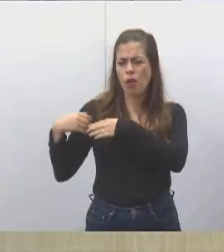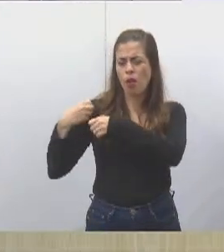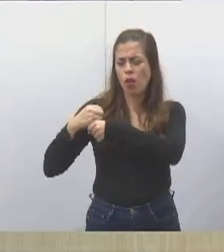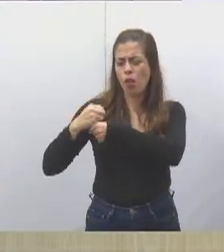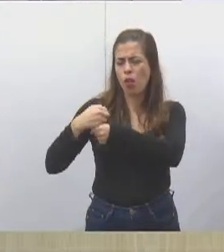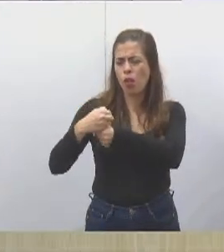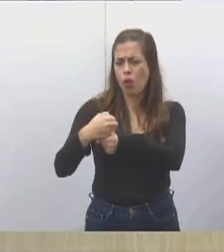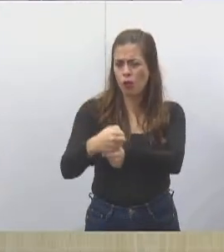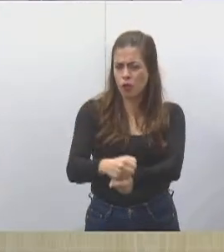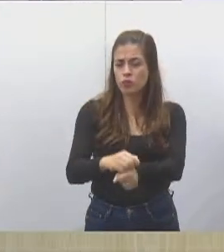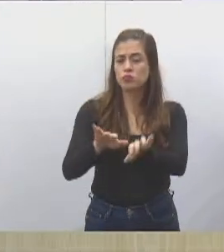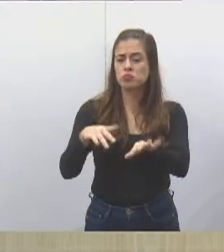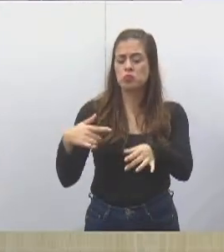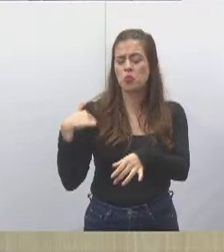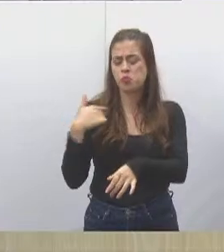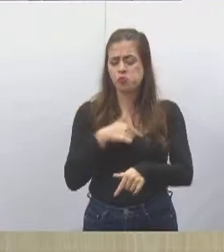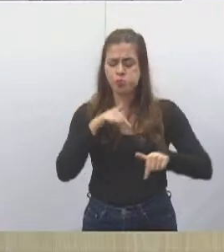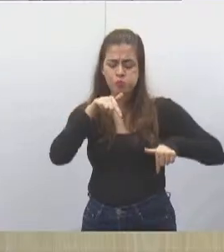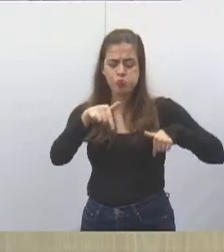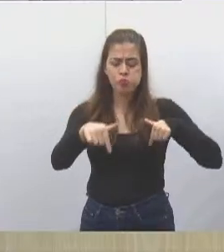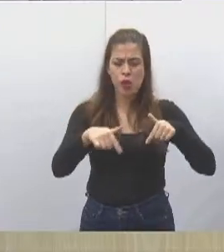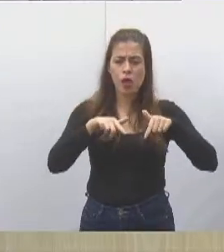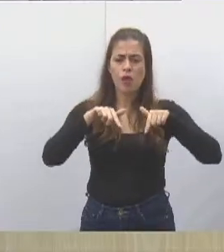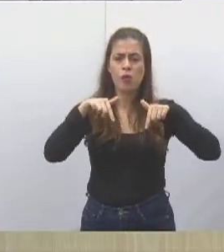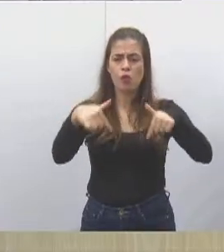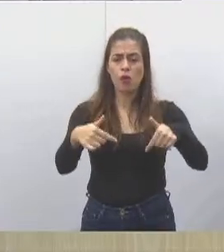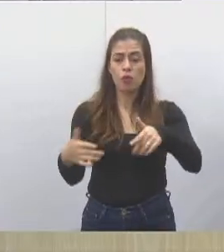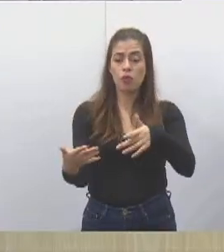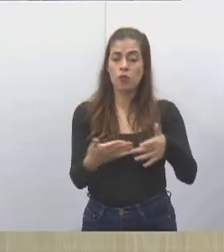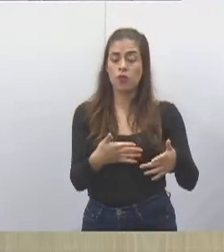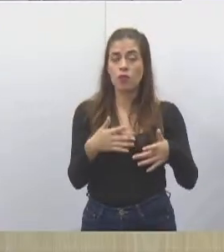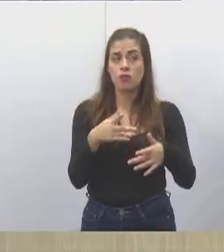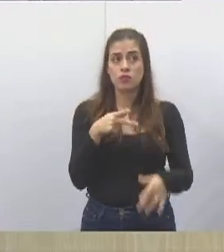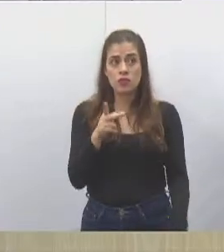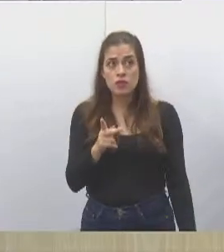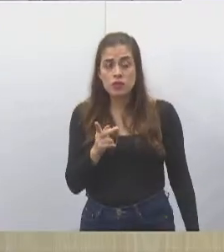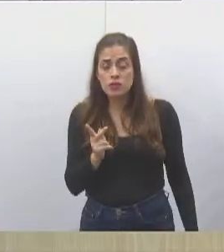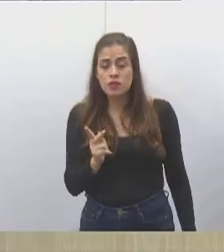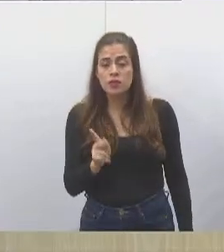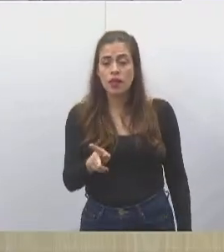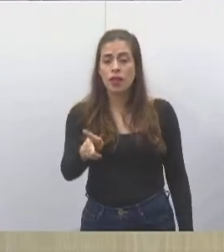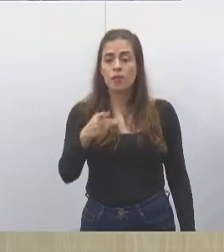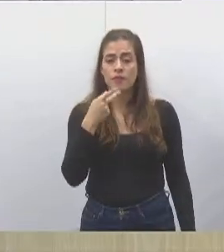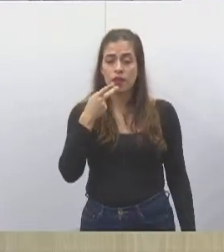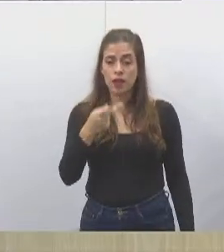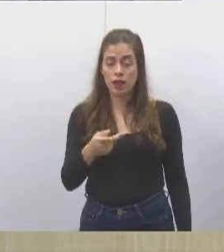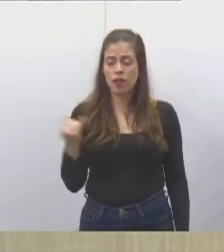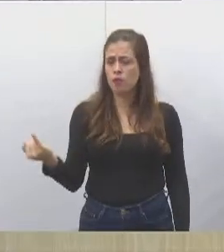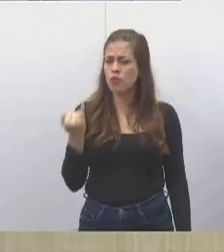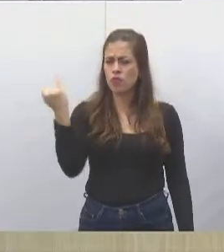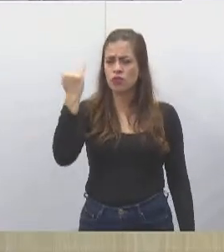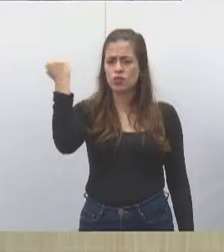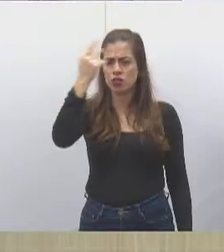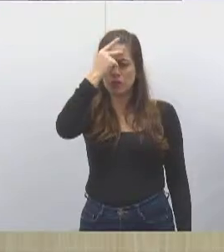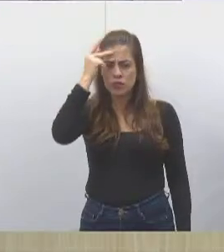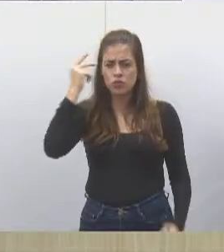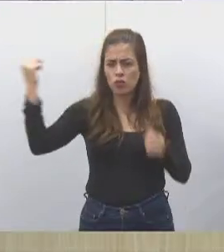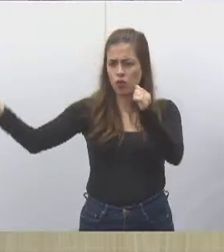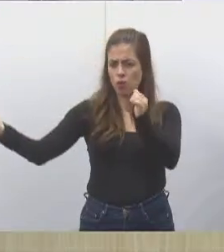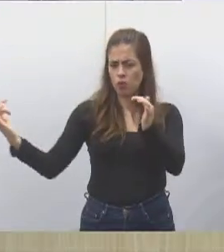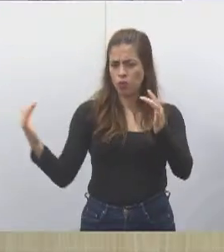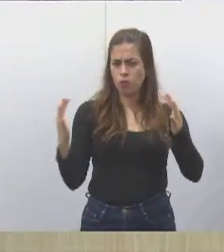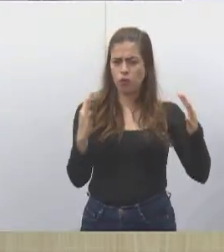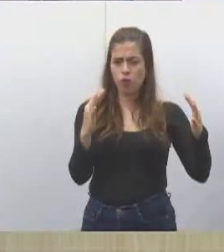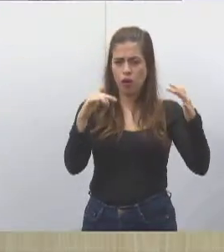gente passou lutando muito, e eu sempre falei aqui, eu acho que a importância das pessoas estar vindo até a Câmara Municipal, fazer as